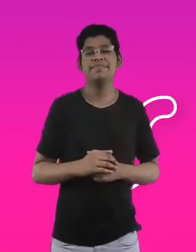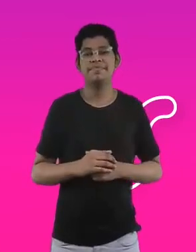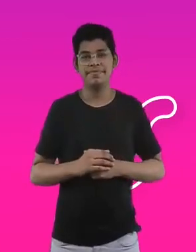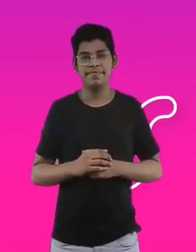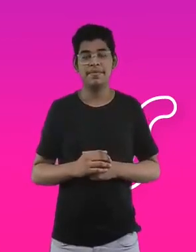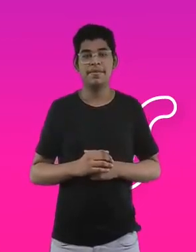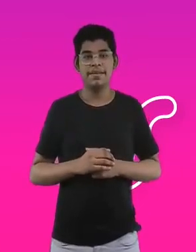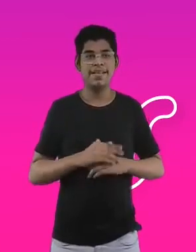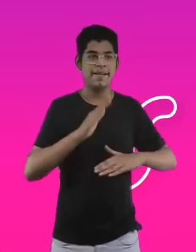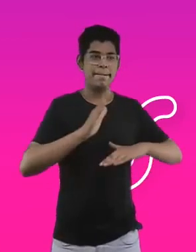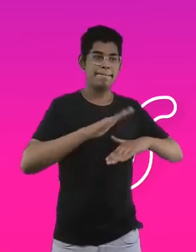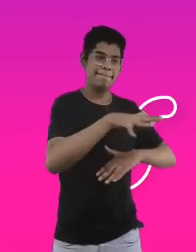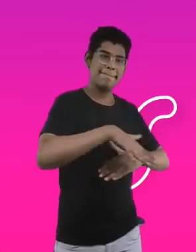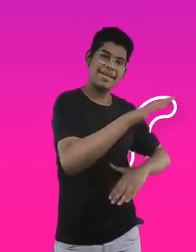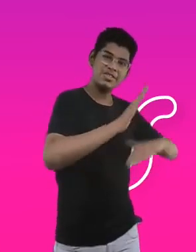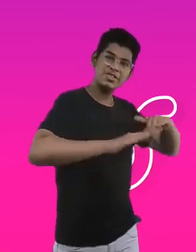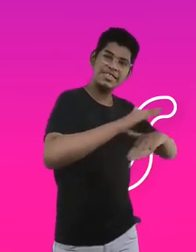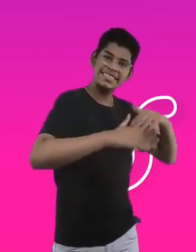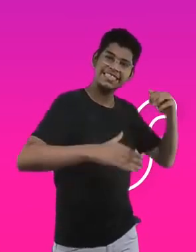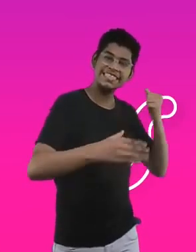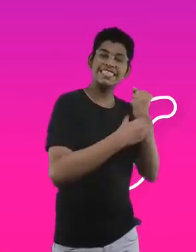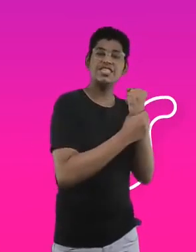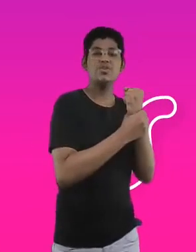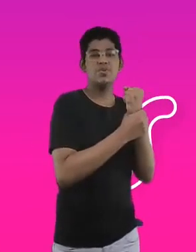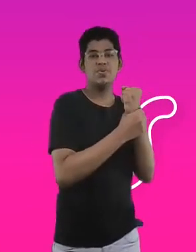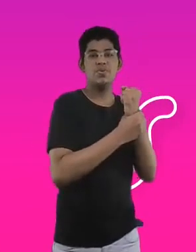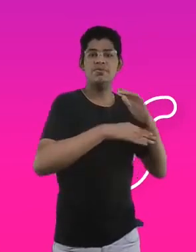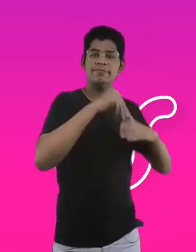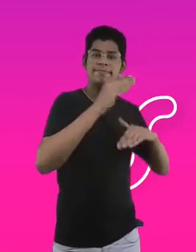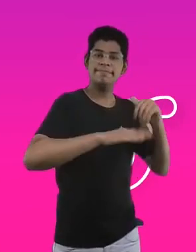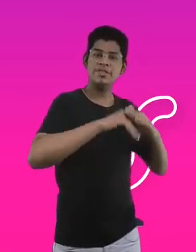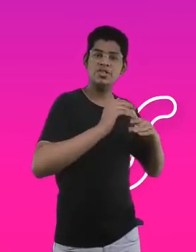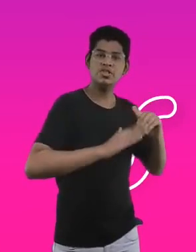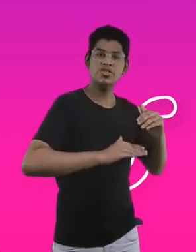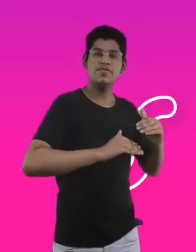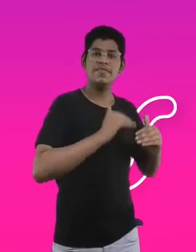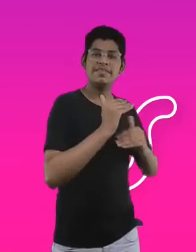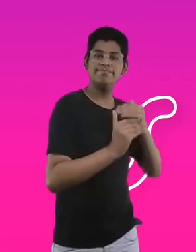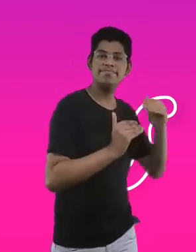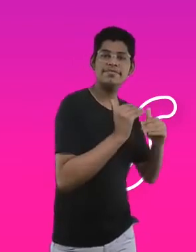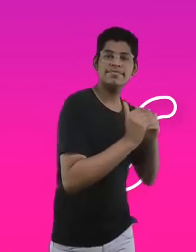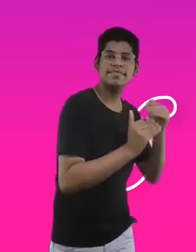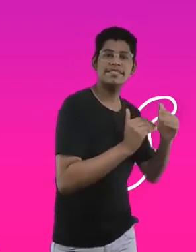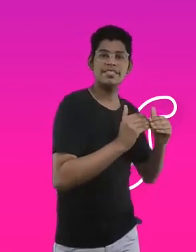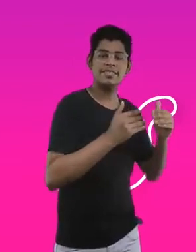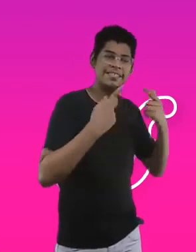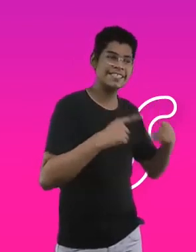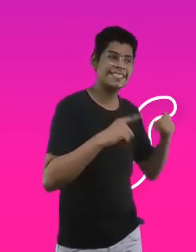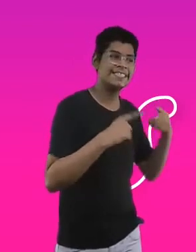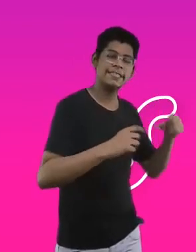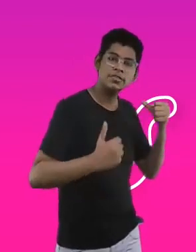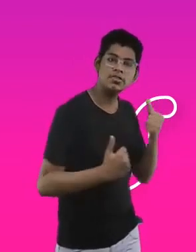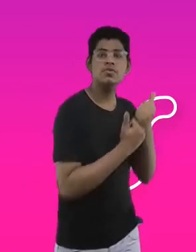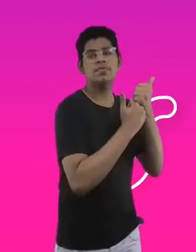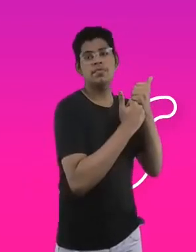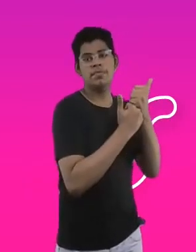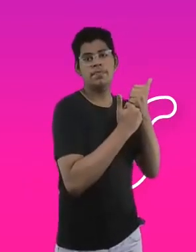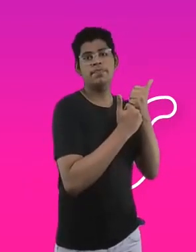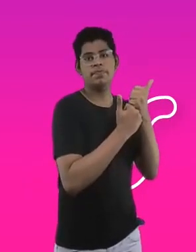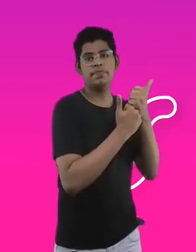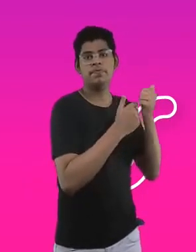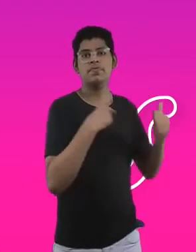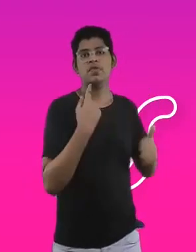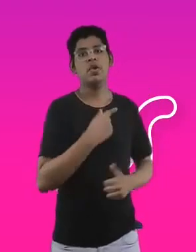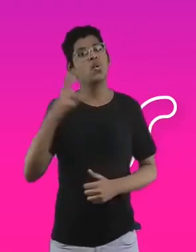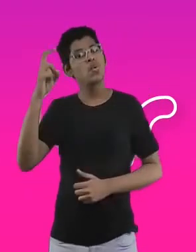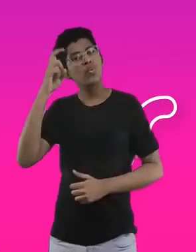discuta, fortaleça, acolha, desenvolva, incentive, sustente, né, a nossa cultura